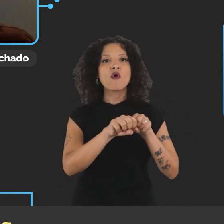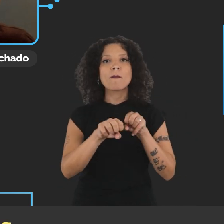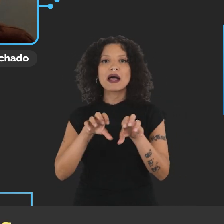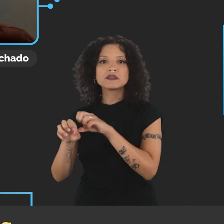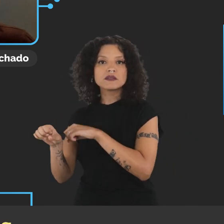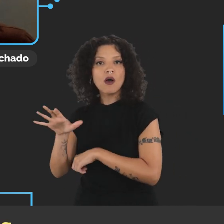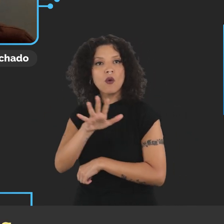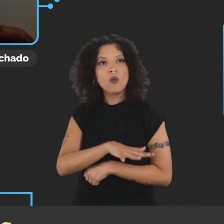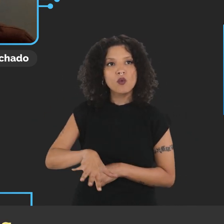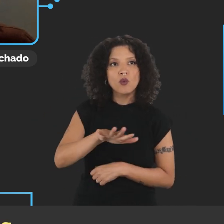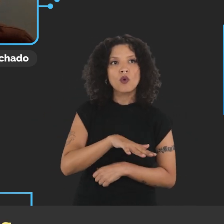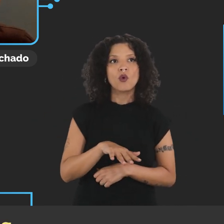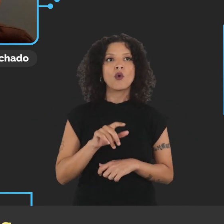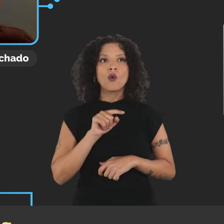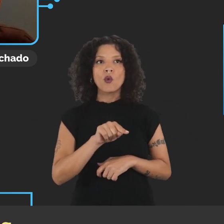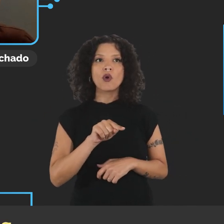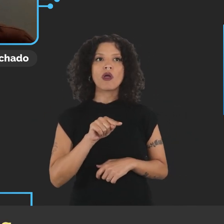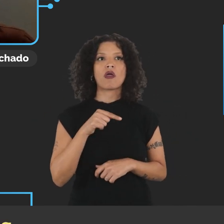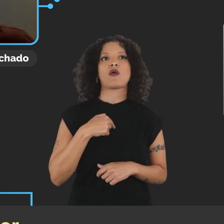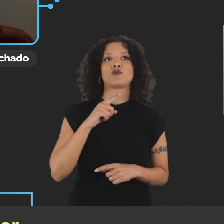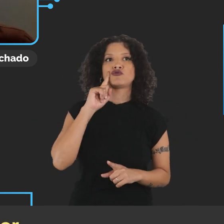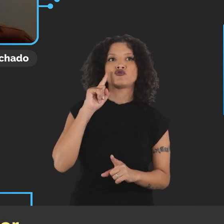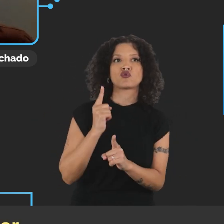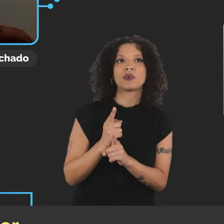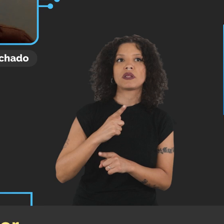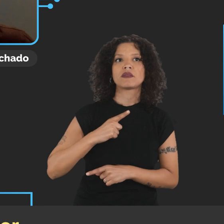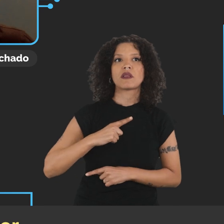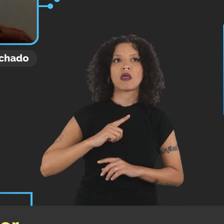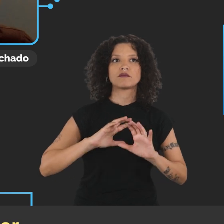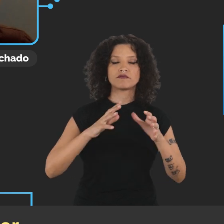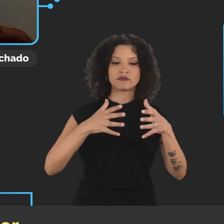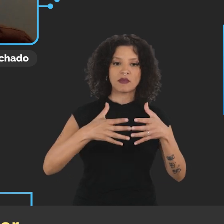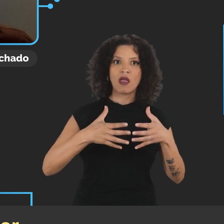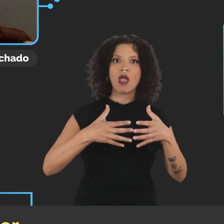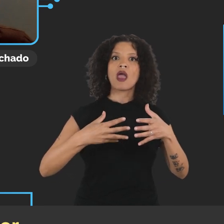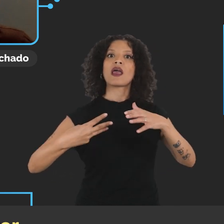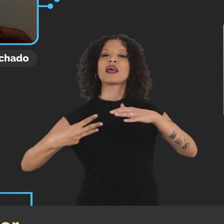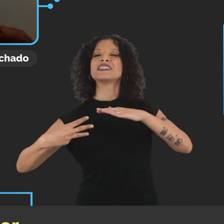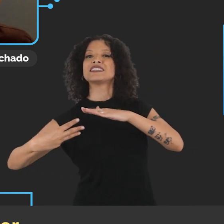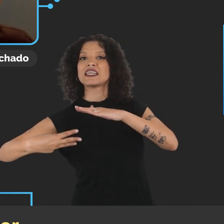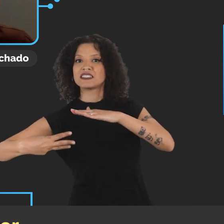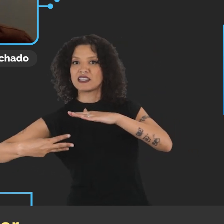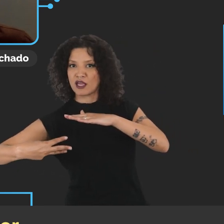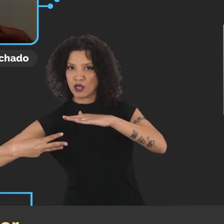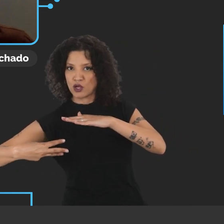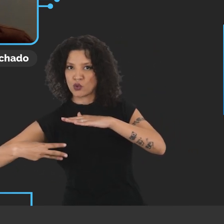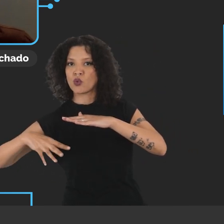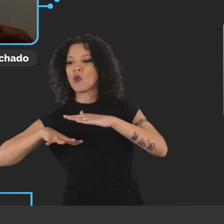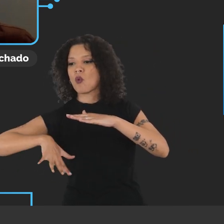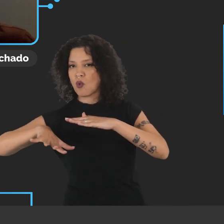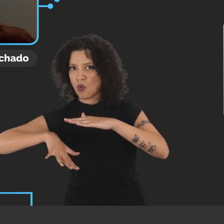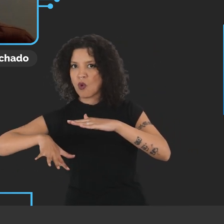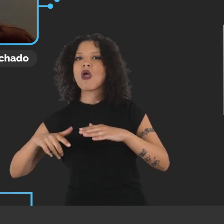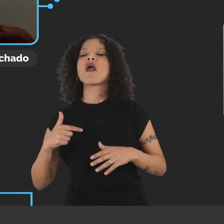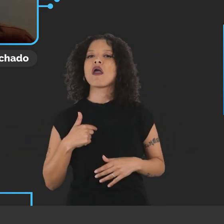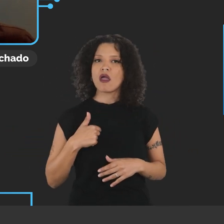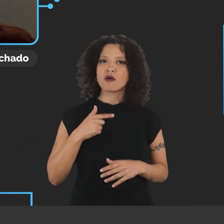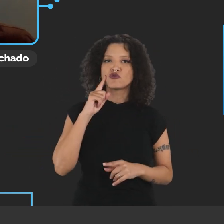Numa dessas formações em branding, inclusive, foi quando eu descobri o terceiro setor, foi quando eu descobri